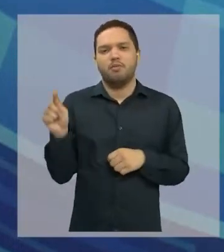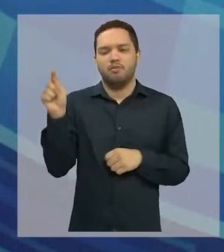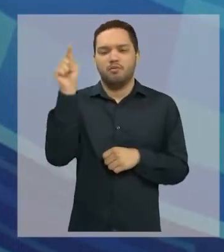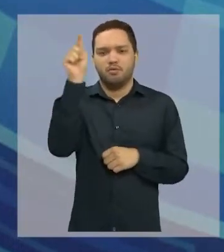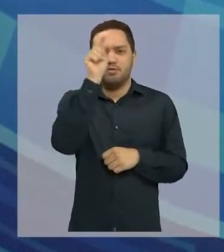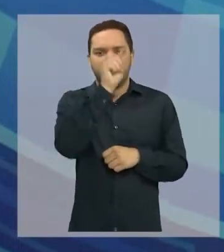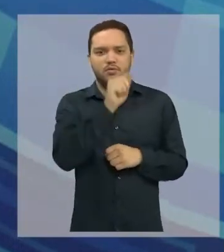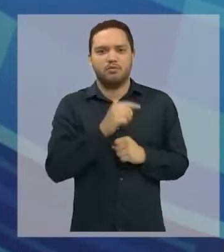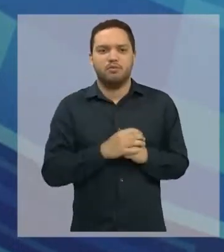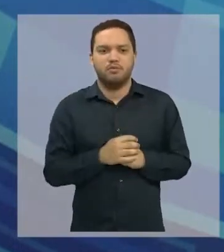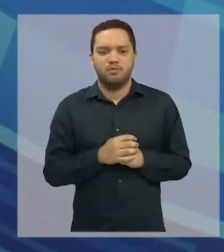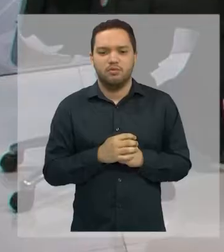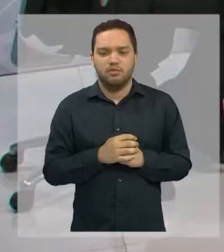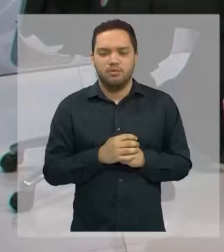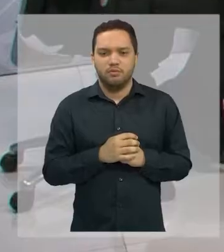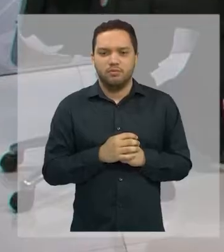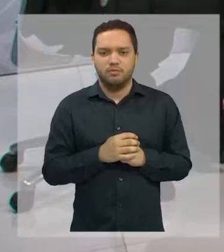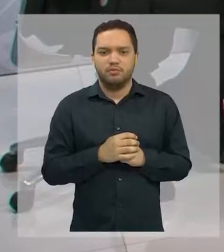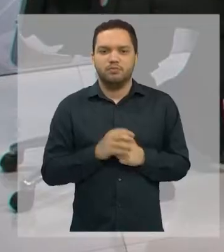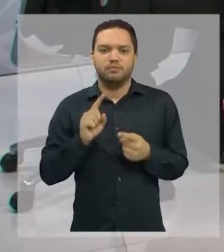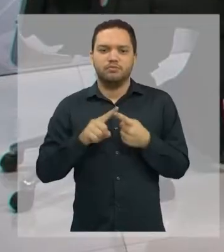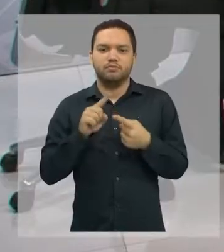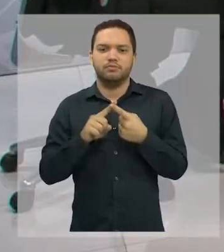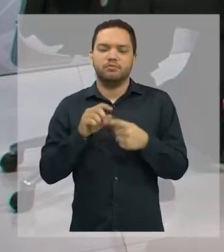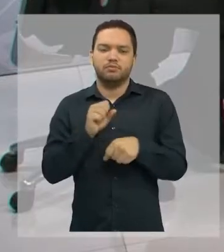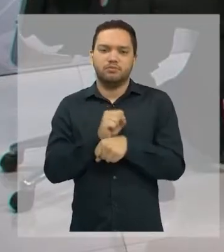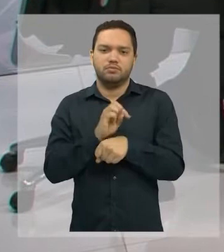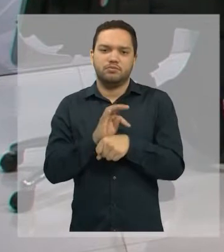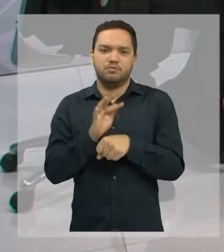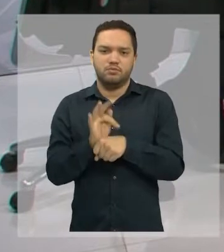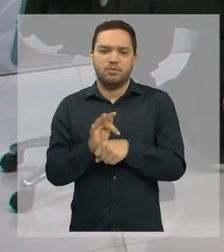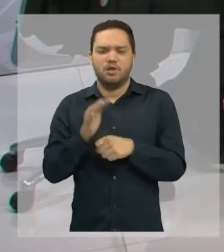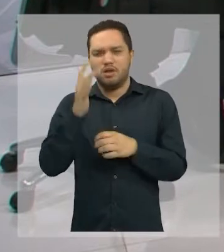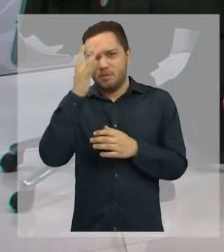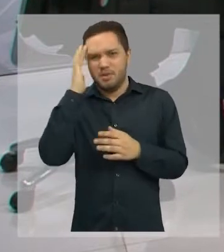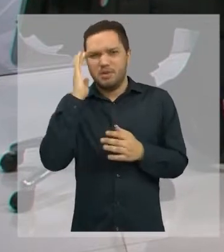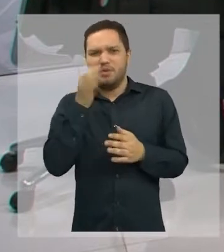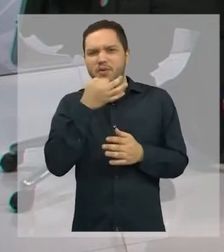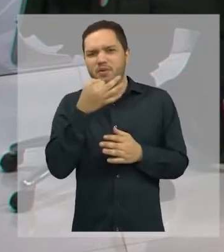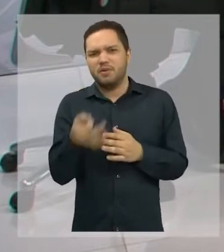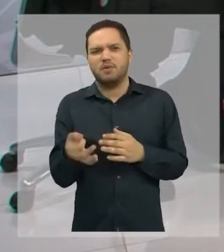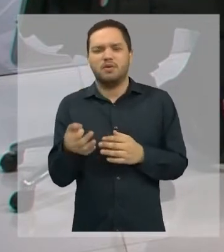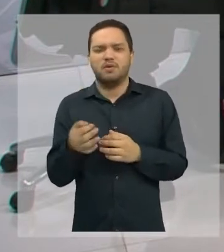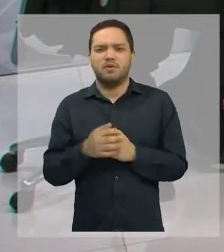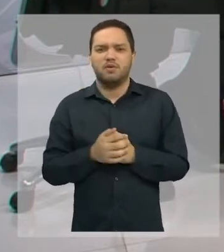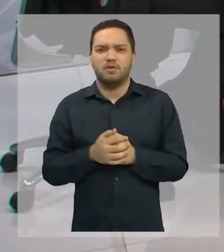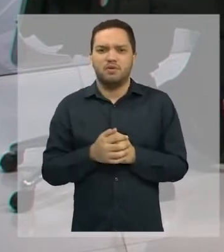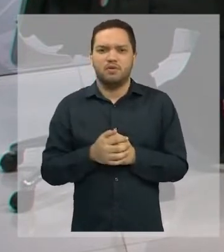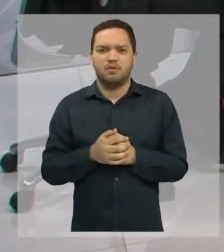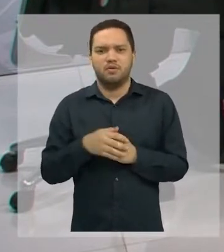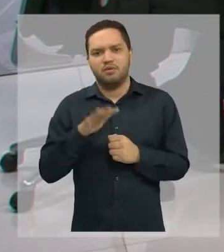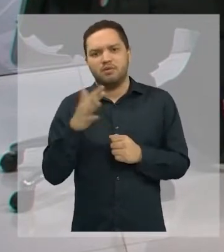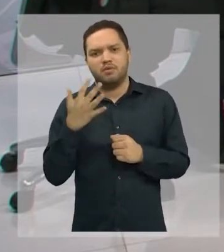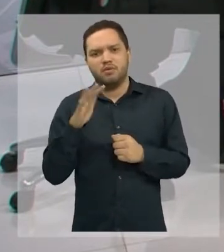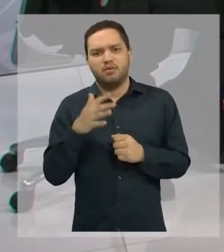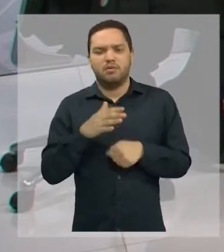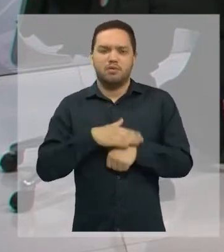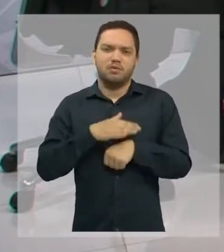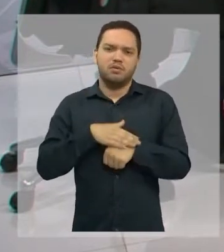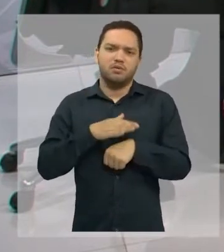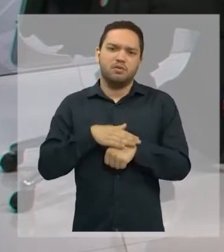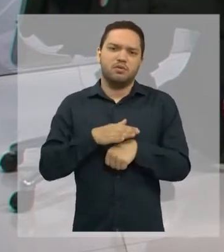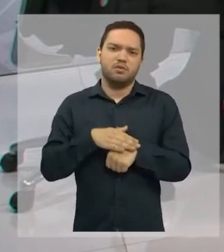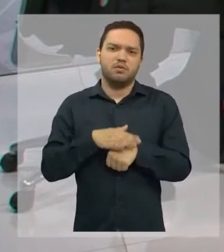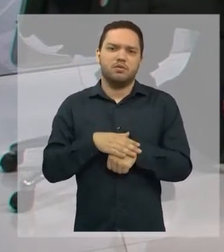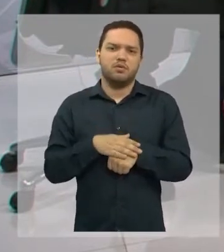para os tribunais, sobretudo para o Supremo. E alguém andou sugerindo aí uns prazos que eram mais ou menos o tempo que realmente eles passam lá